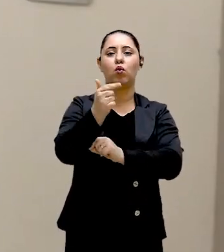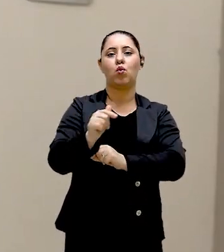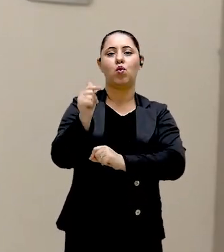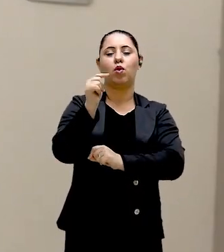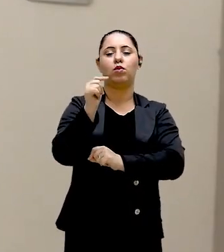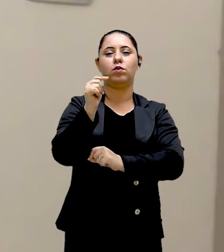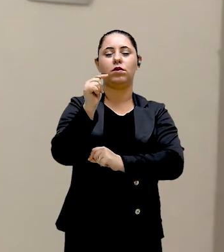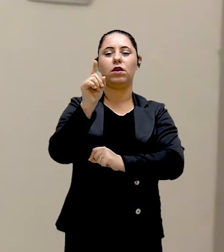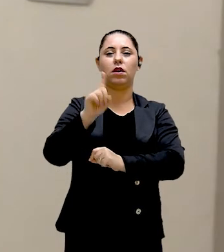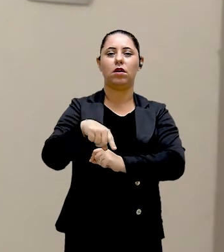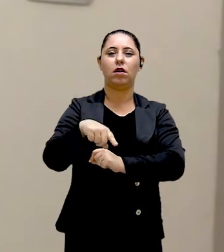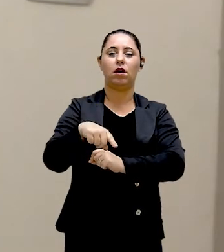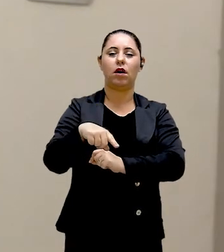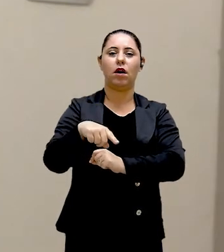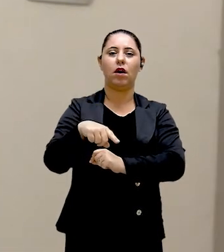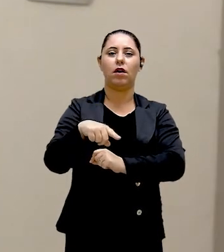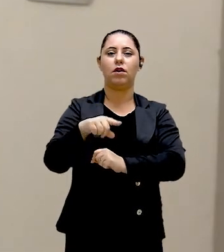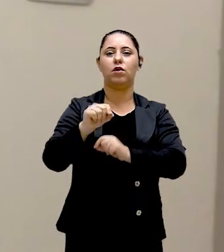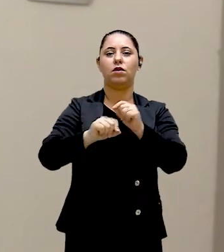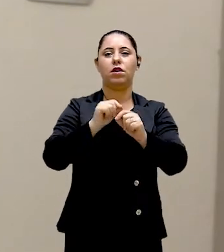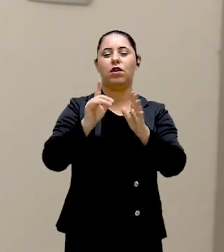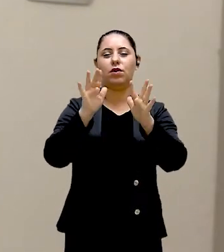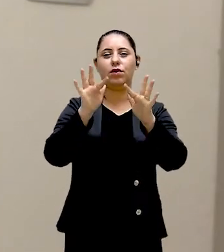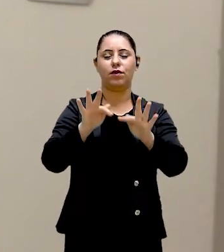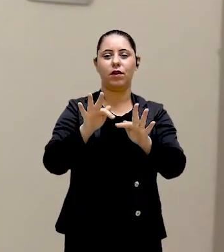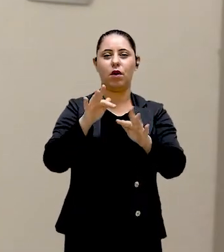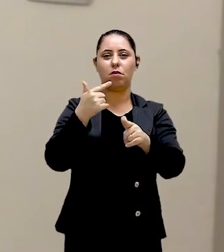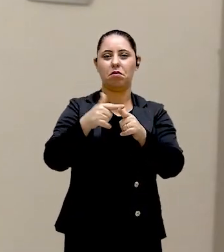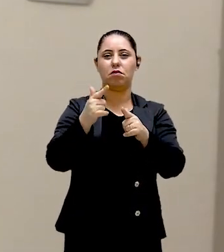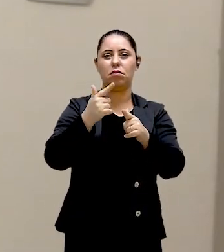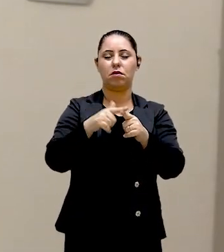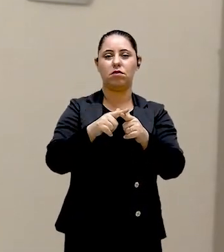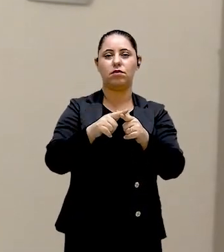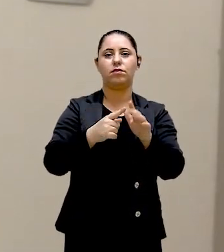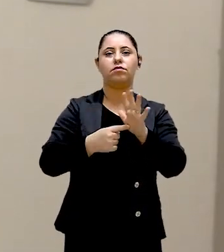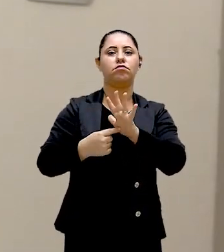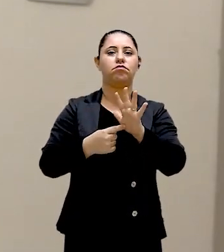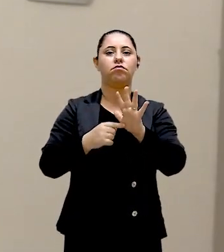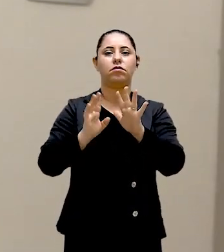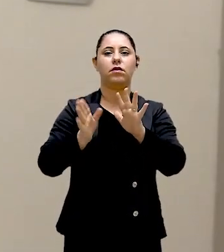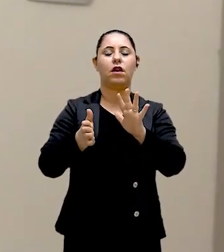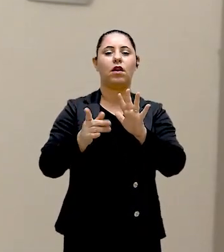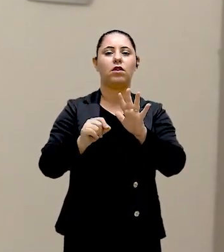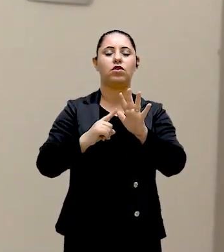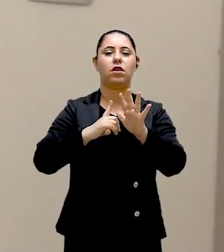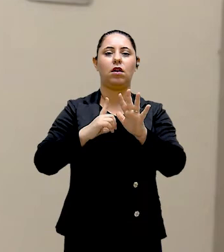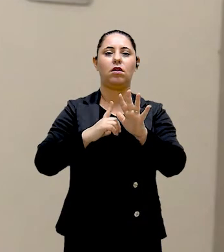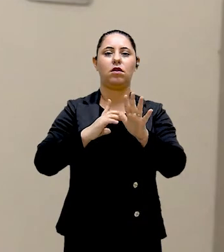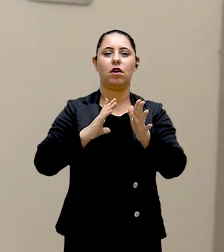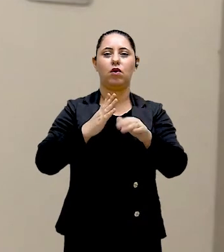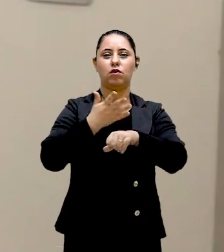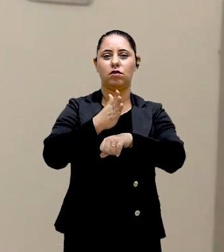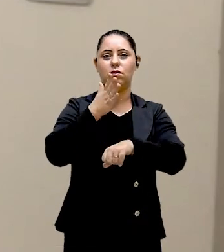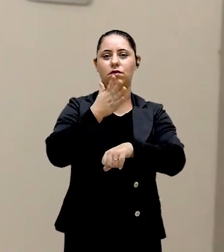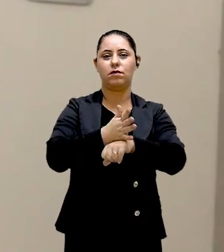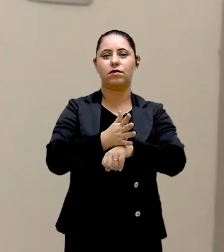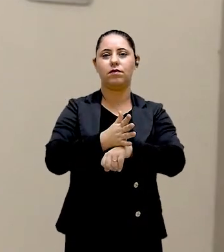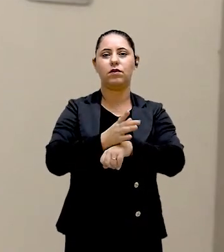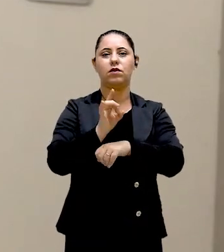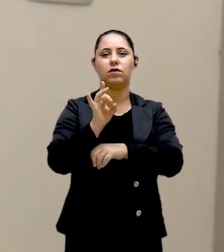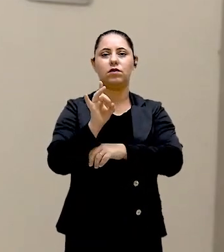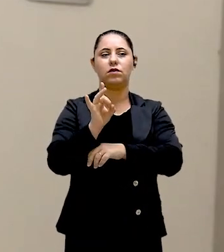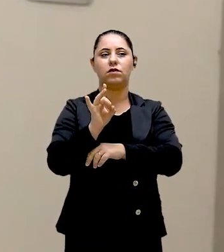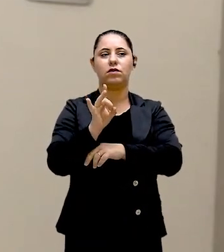esse voluntário, né, no final ali da cadeia ali de testes, ele só